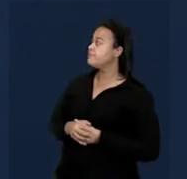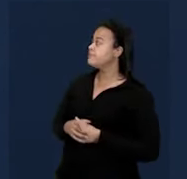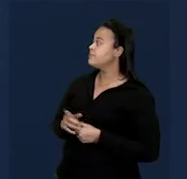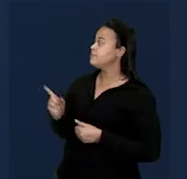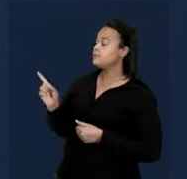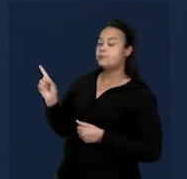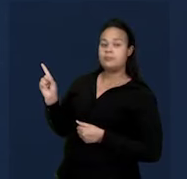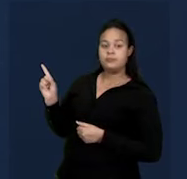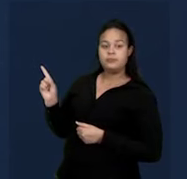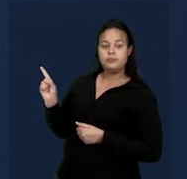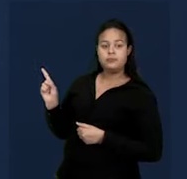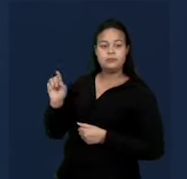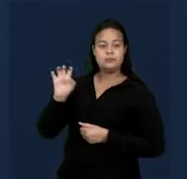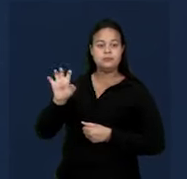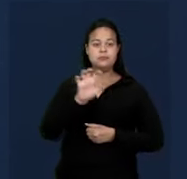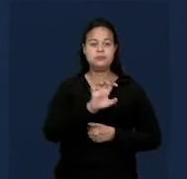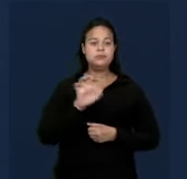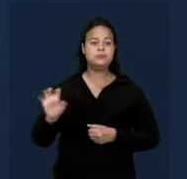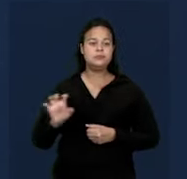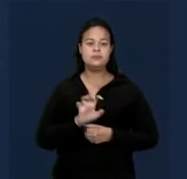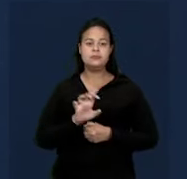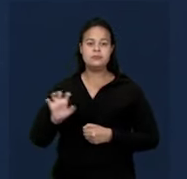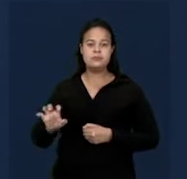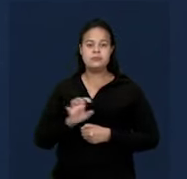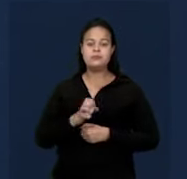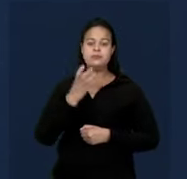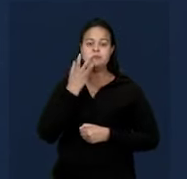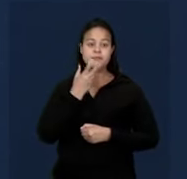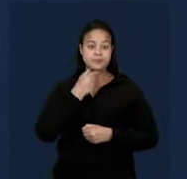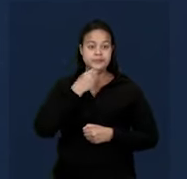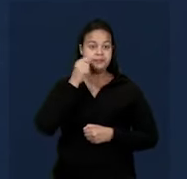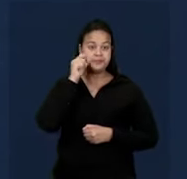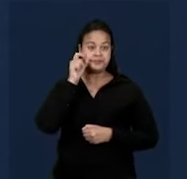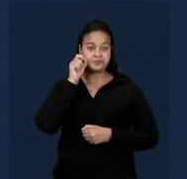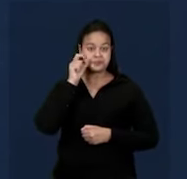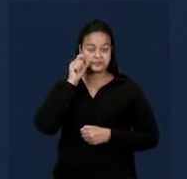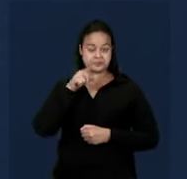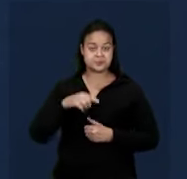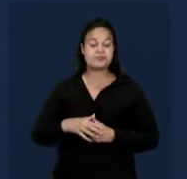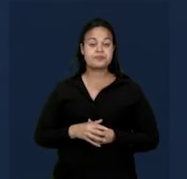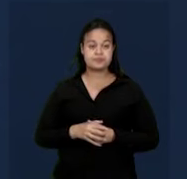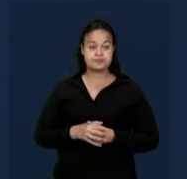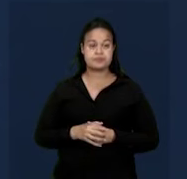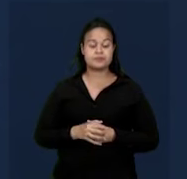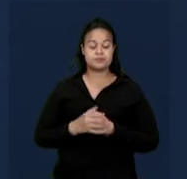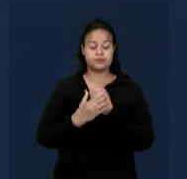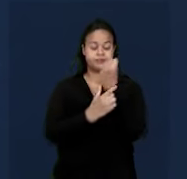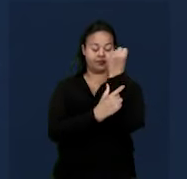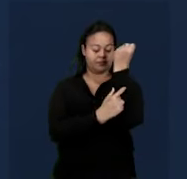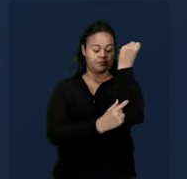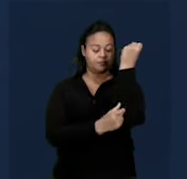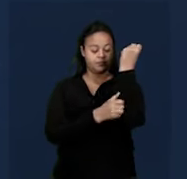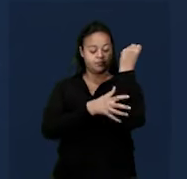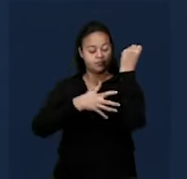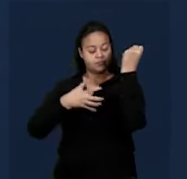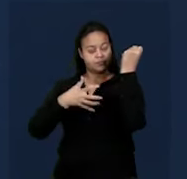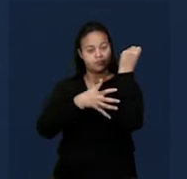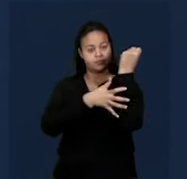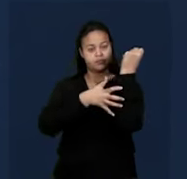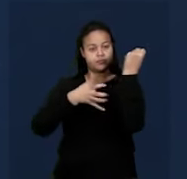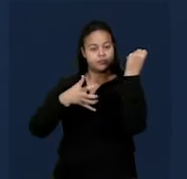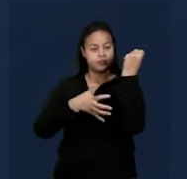essas estruturas em azul que vão sair da coluna vertebral.